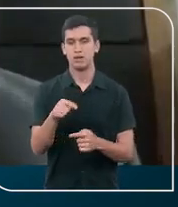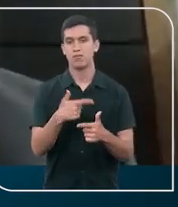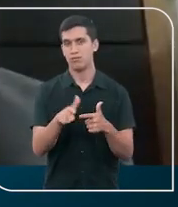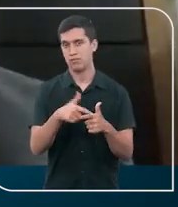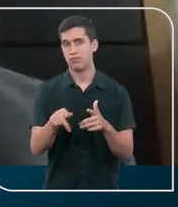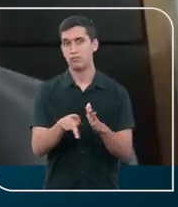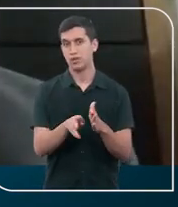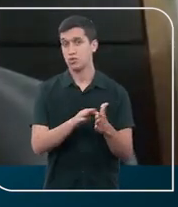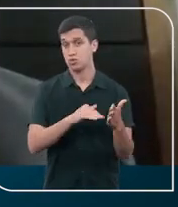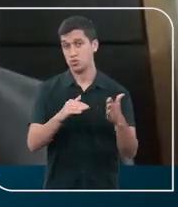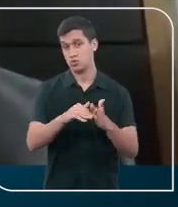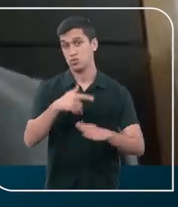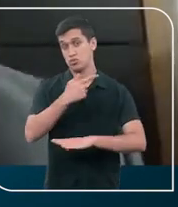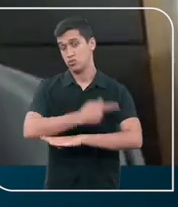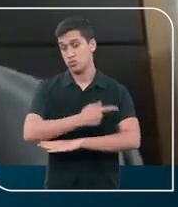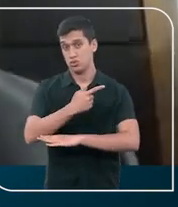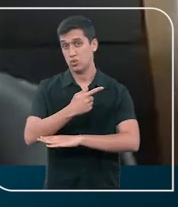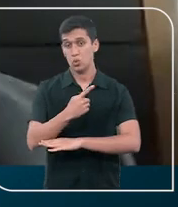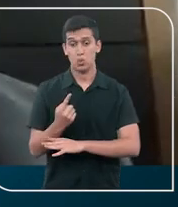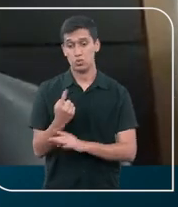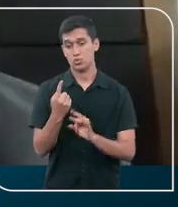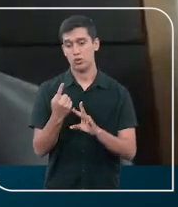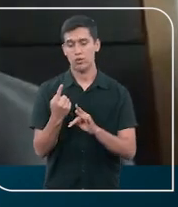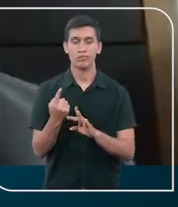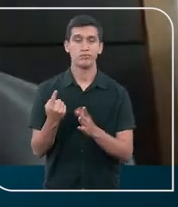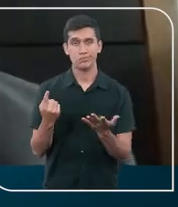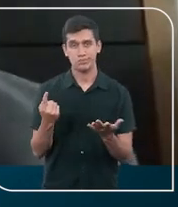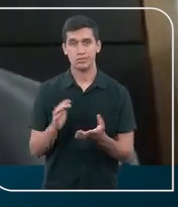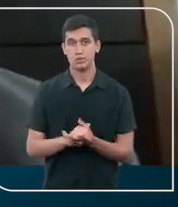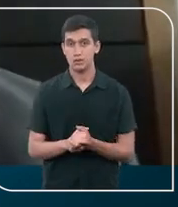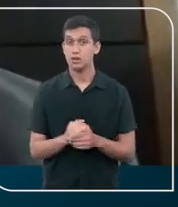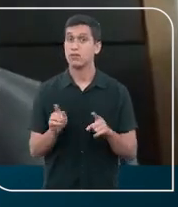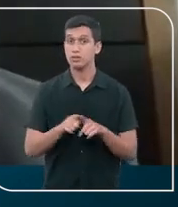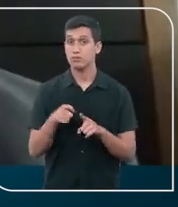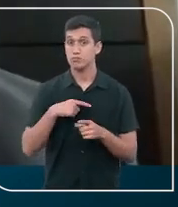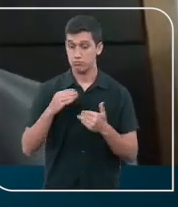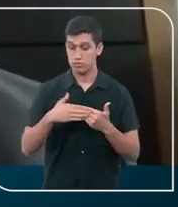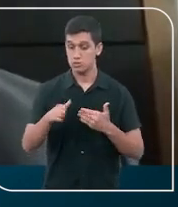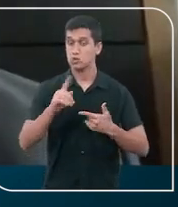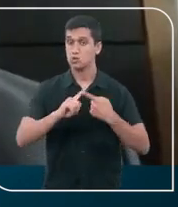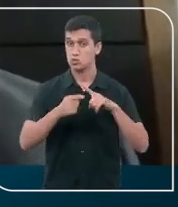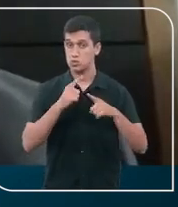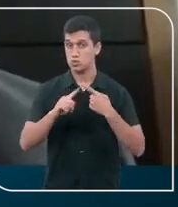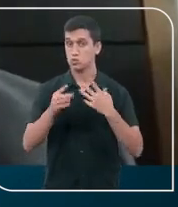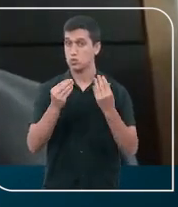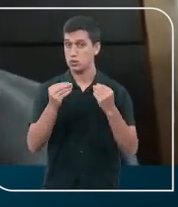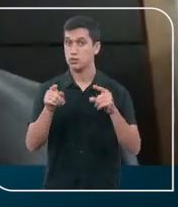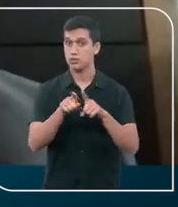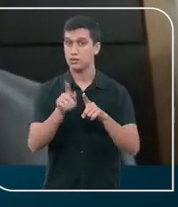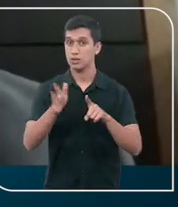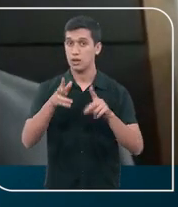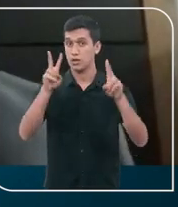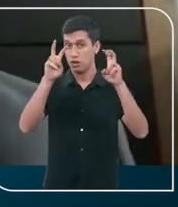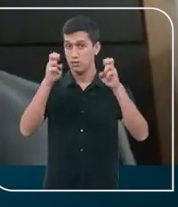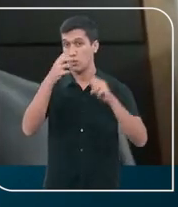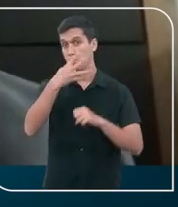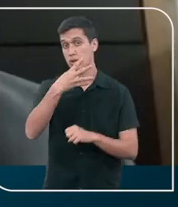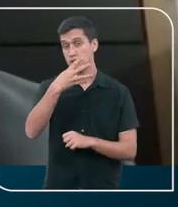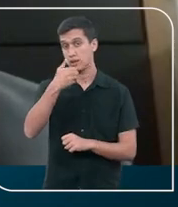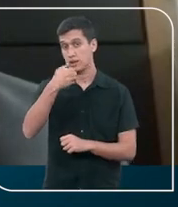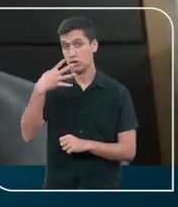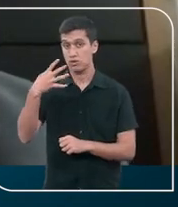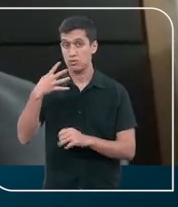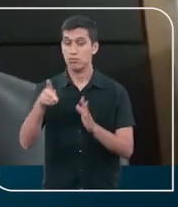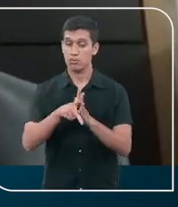condomínios com único hidrômetro fique para trás. O que também está sendo discutido, e teve aí o tema 414 do